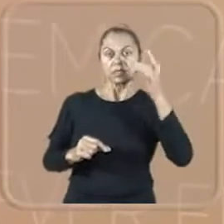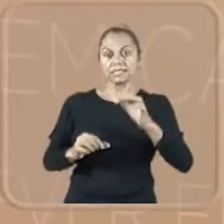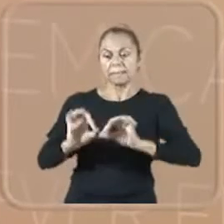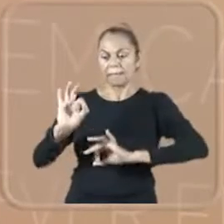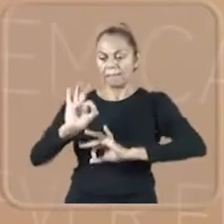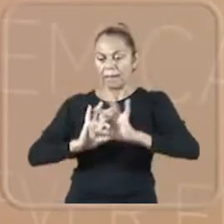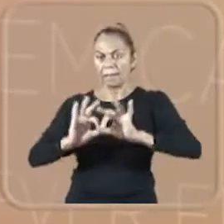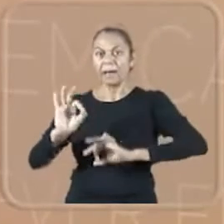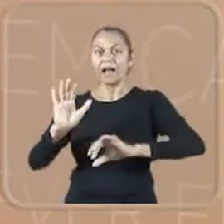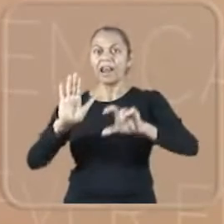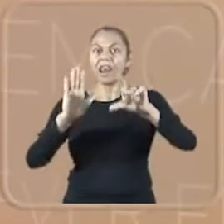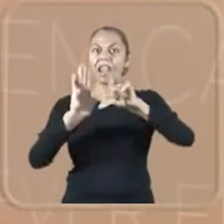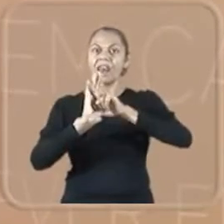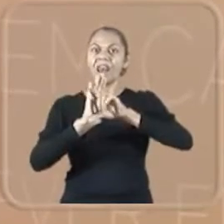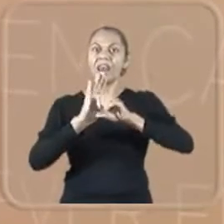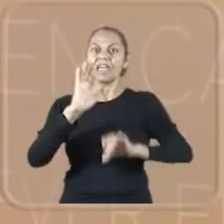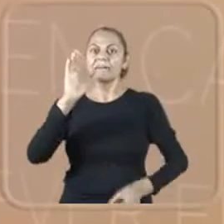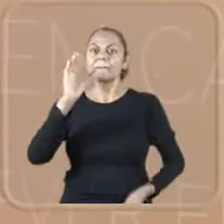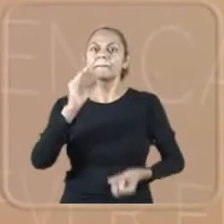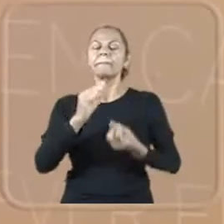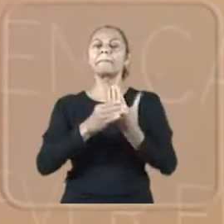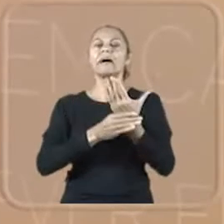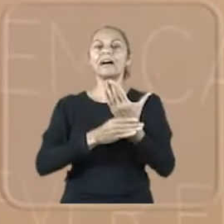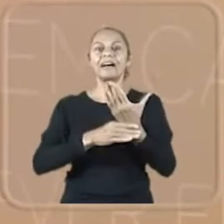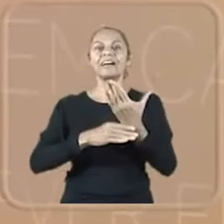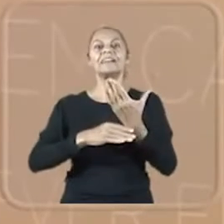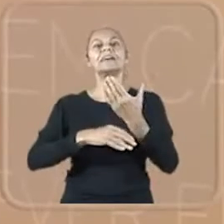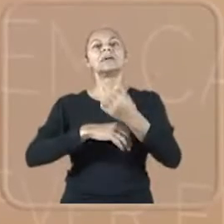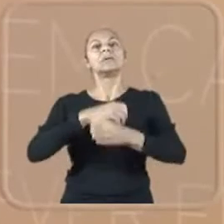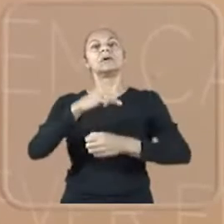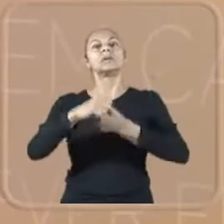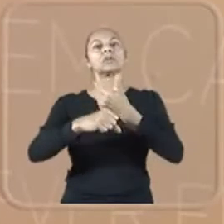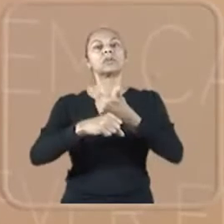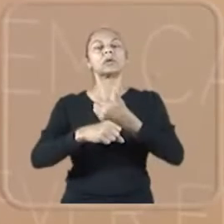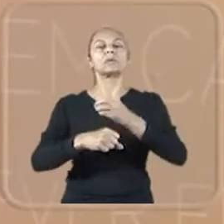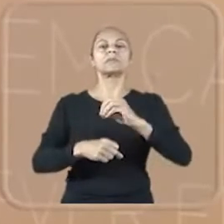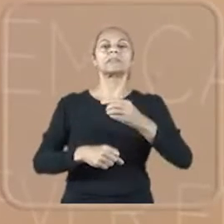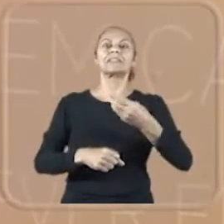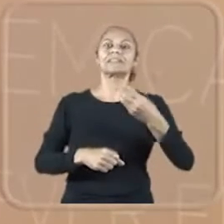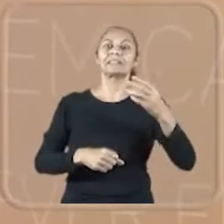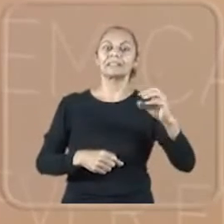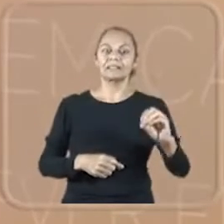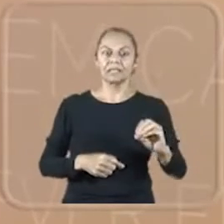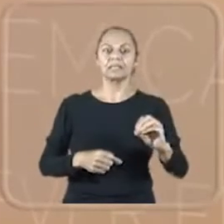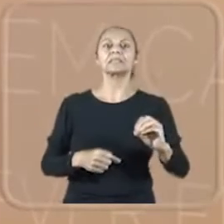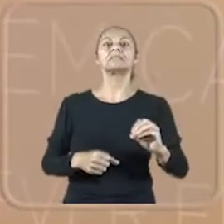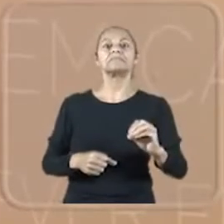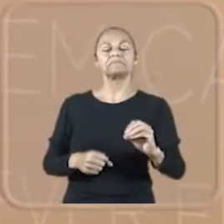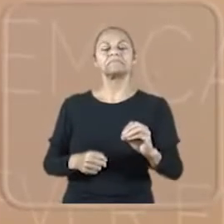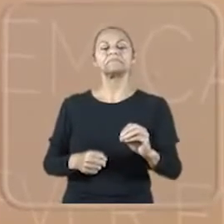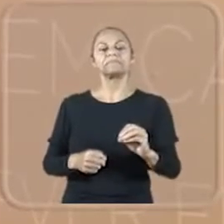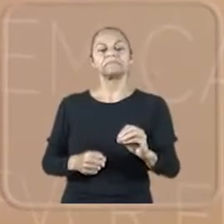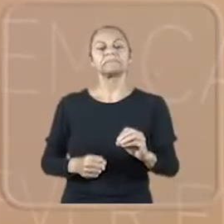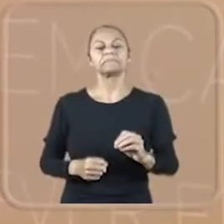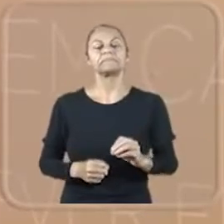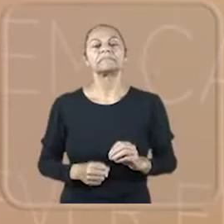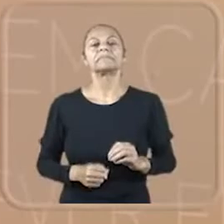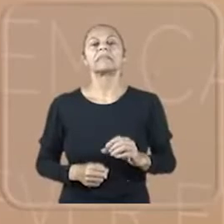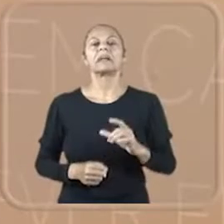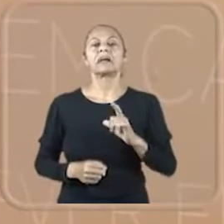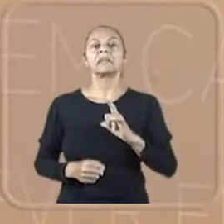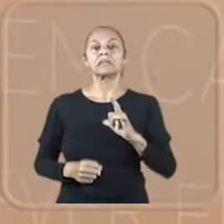implantado uma coisa que está prevista em lei, que está prevista na Agenda 2030 da ONU. Vocês estão dando também cumprimento à